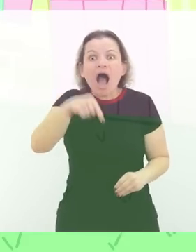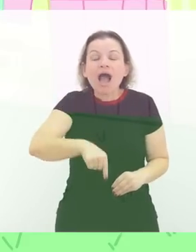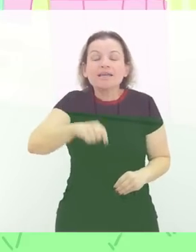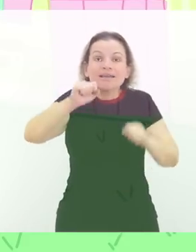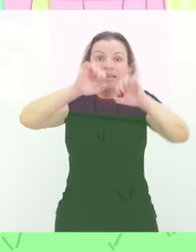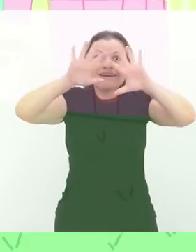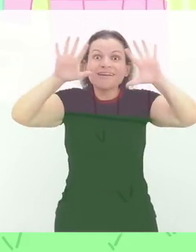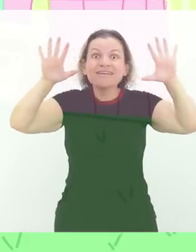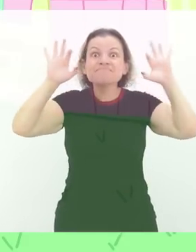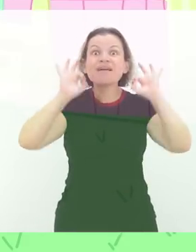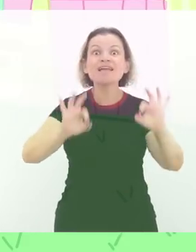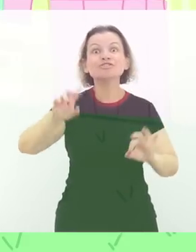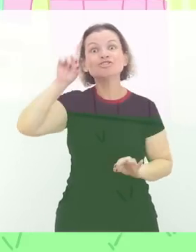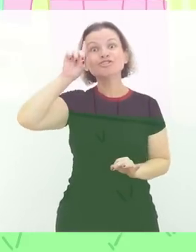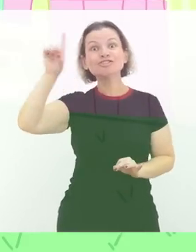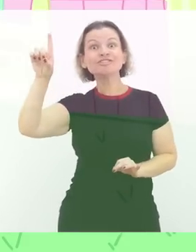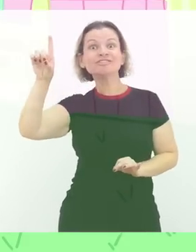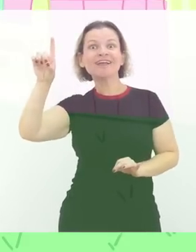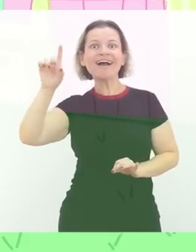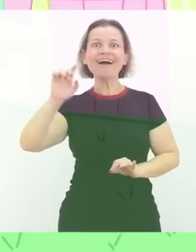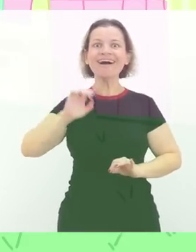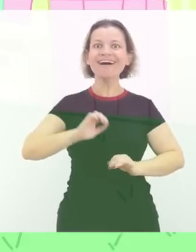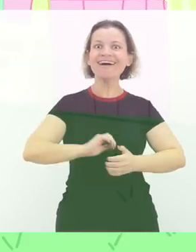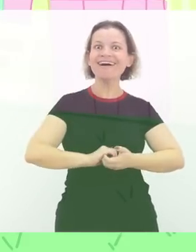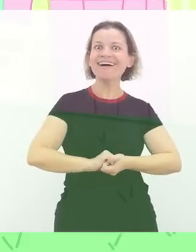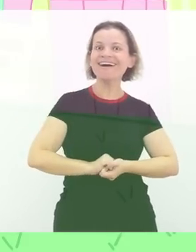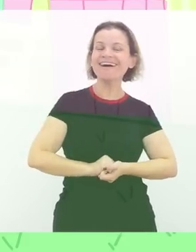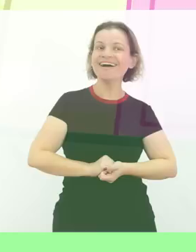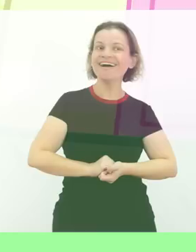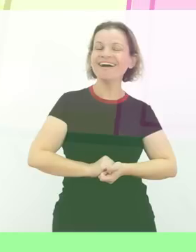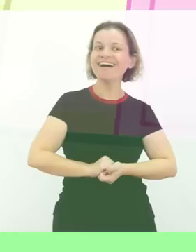Olha! Aqui está de dia mesmo!